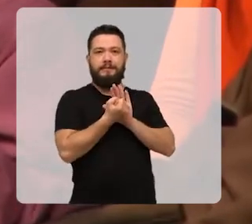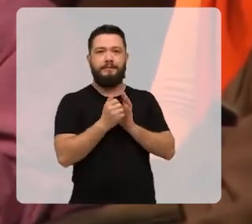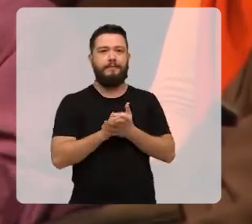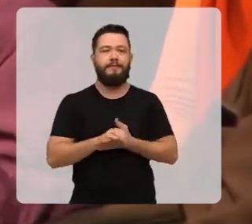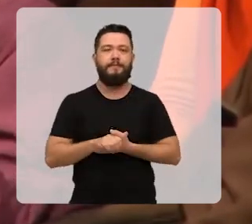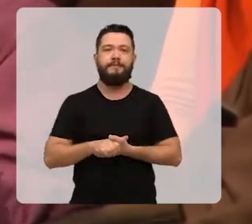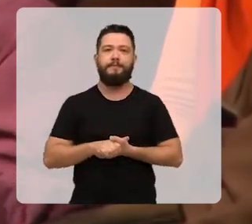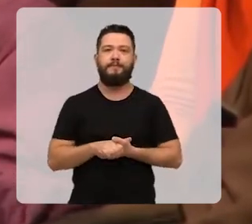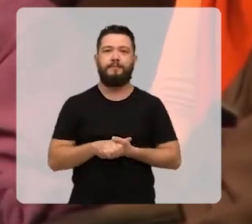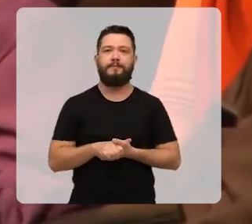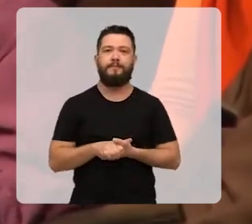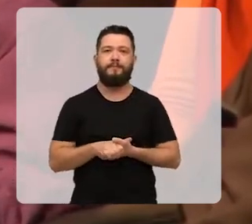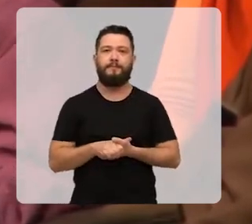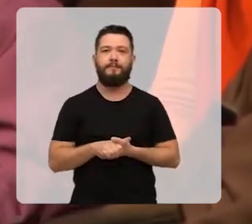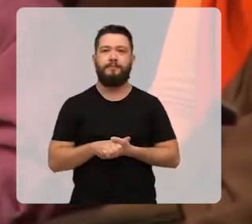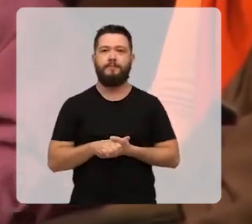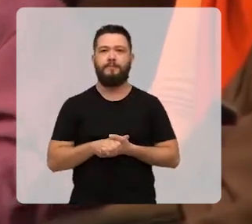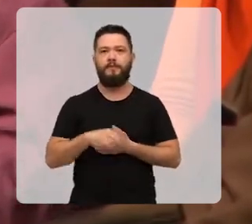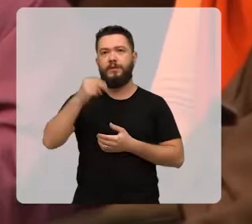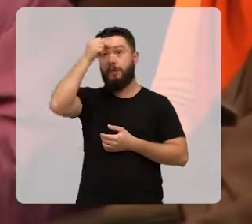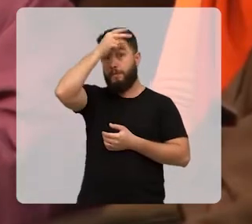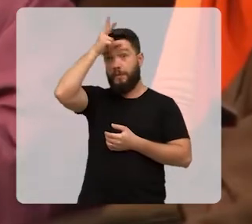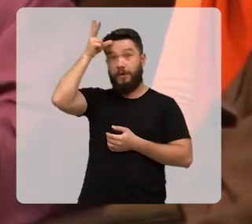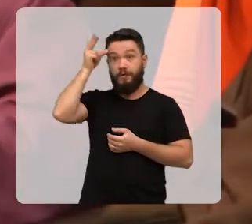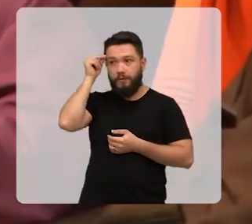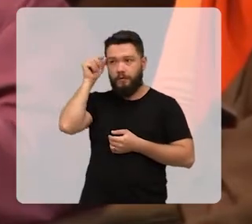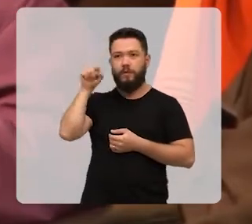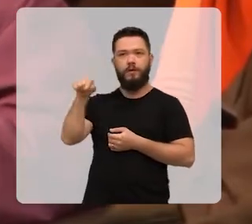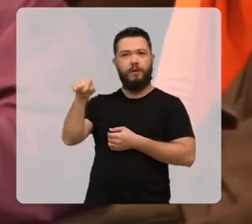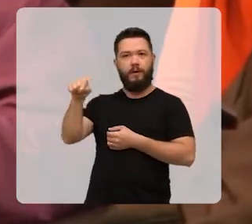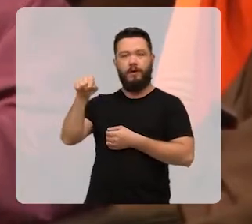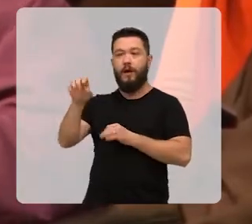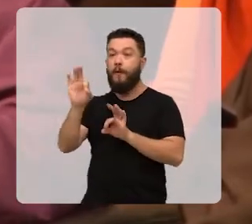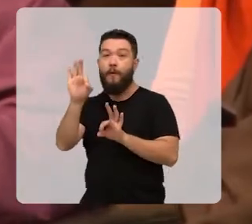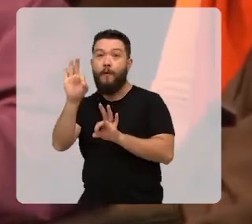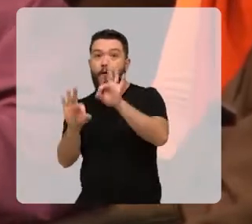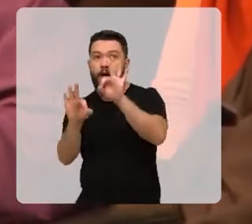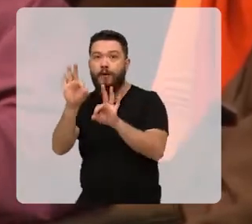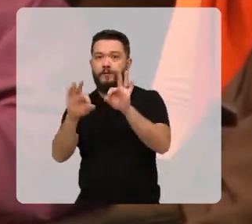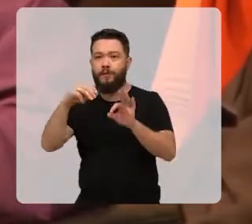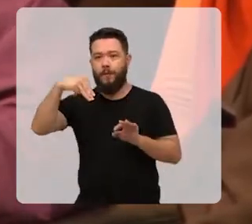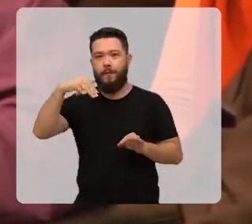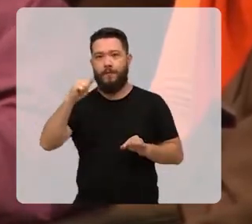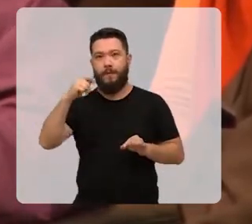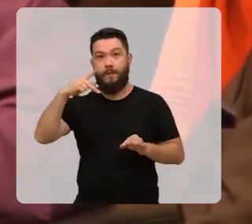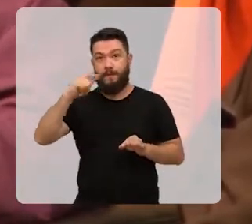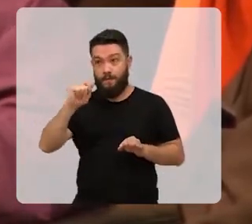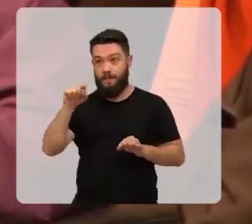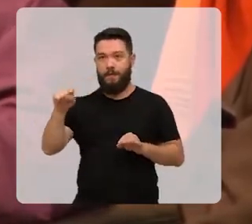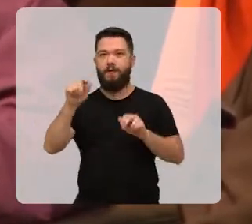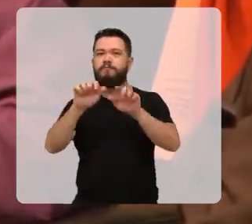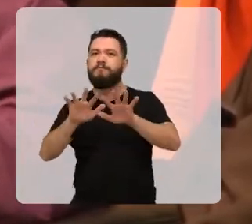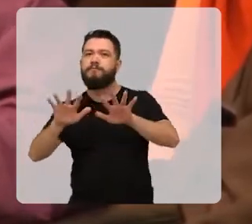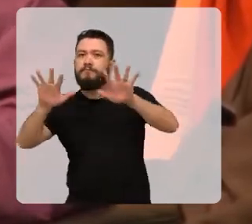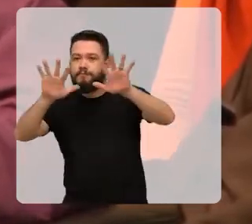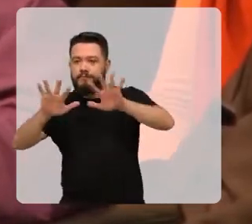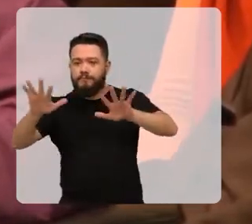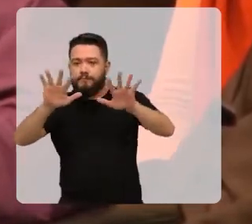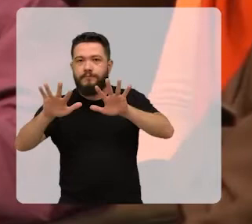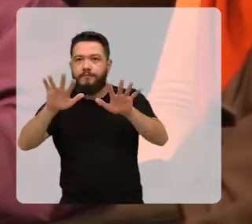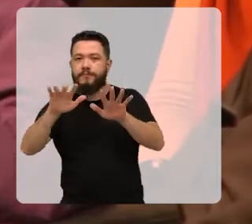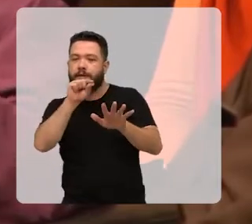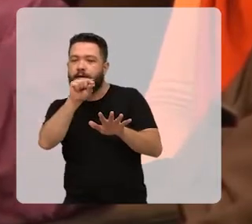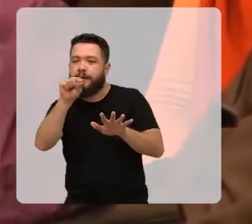A prefeitura de Amsterdão foi lançou um mapa muito útil aos nazistas, mostrando onde